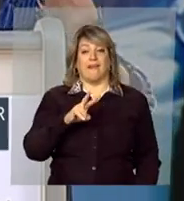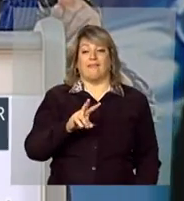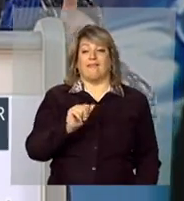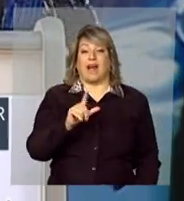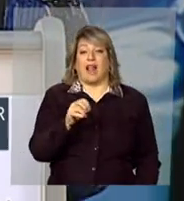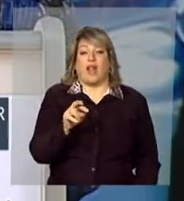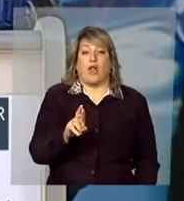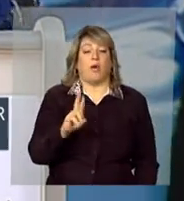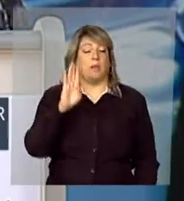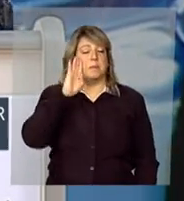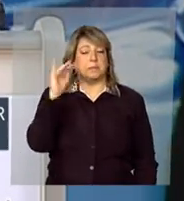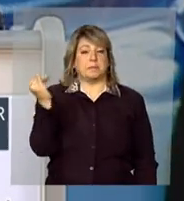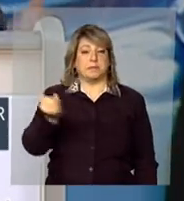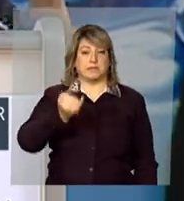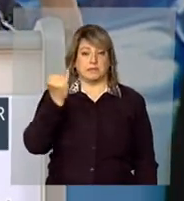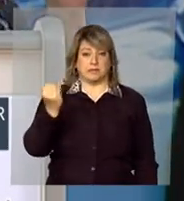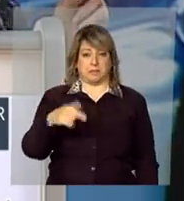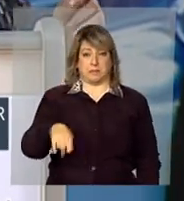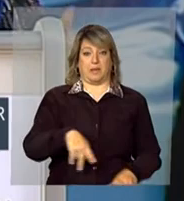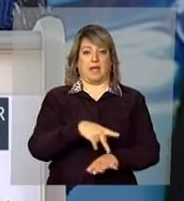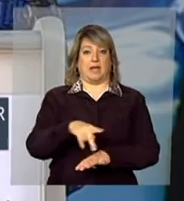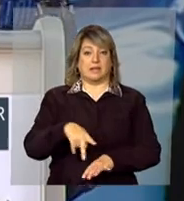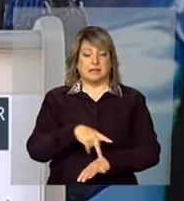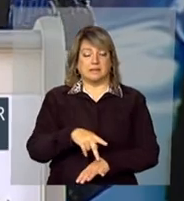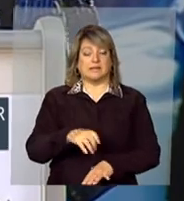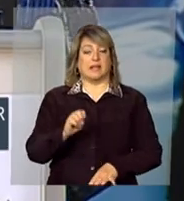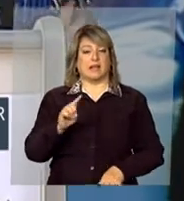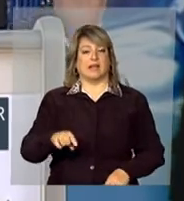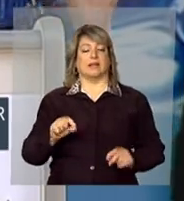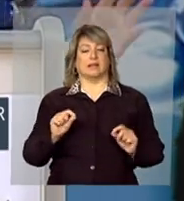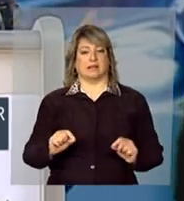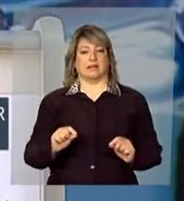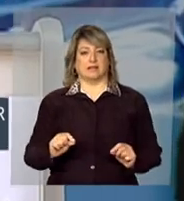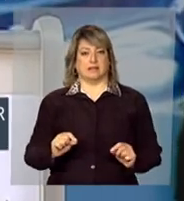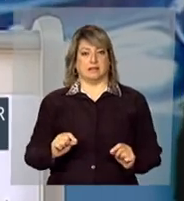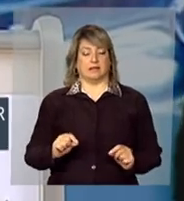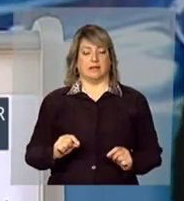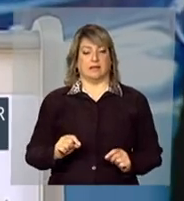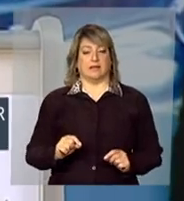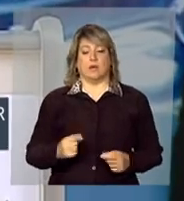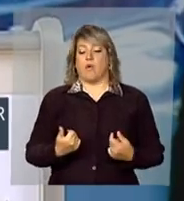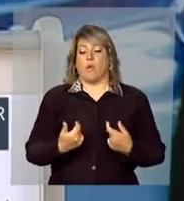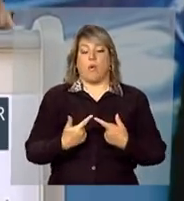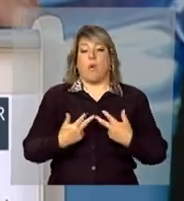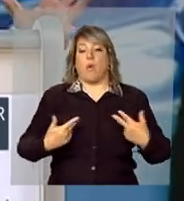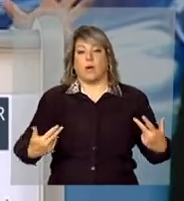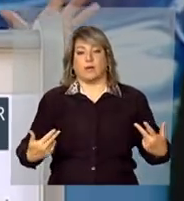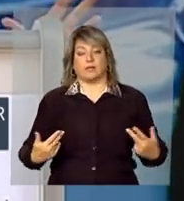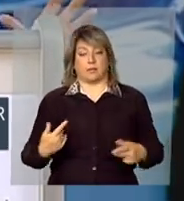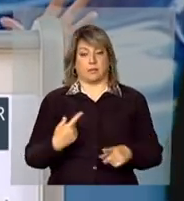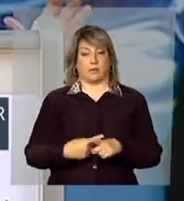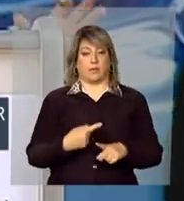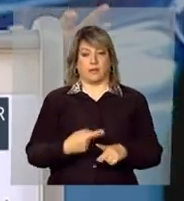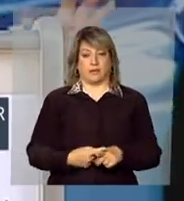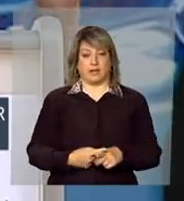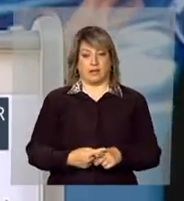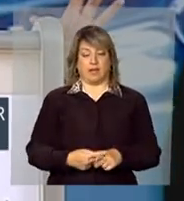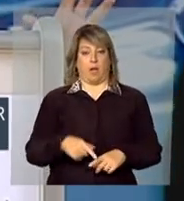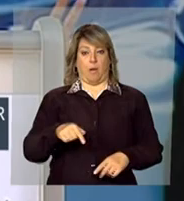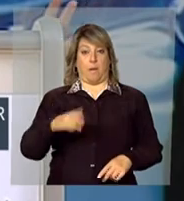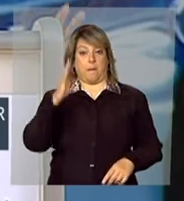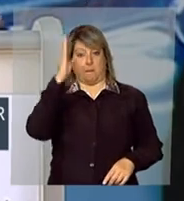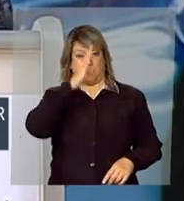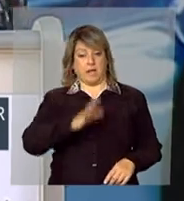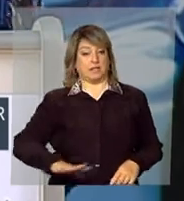nosso país, que é a maior riqueza, que eu estou dizendo coisa, porque a maior riqueza do Brasil é o